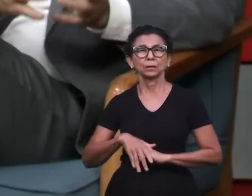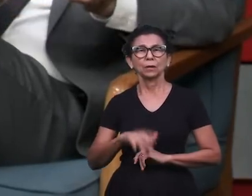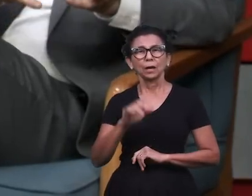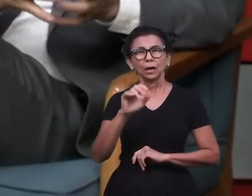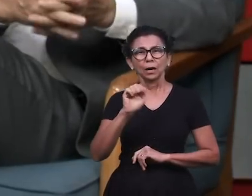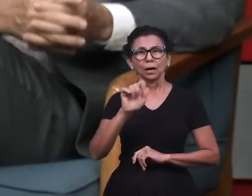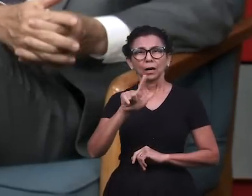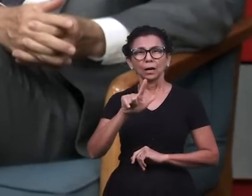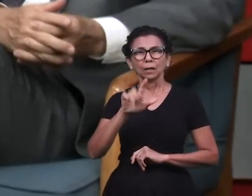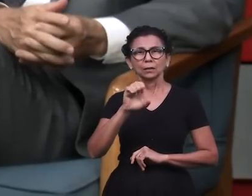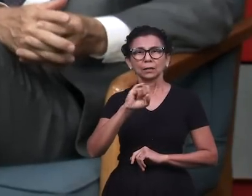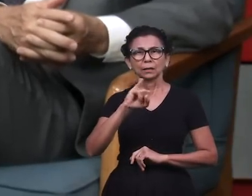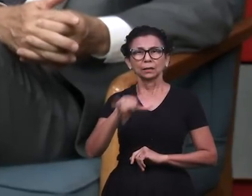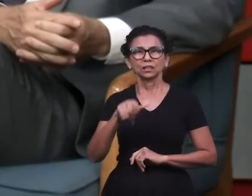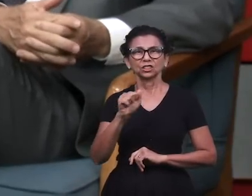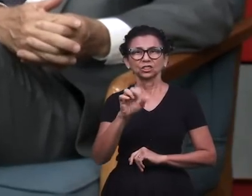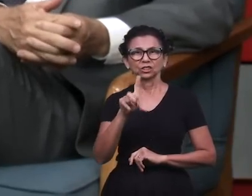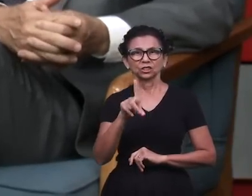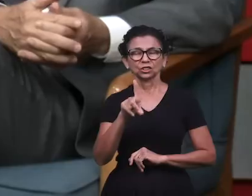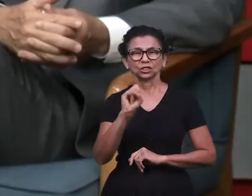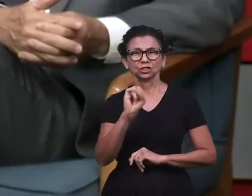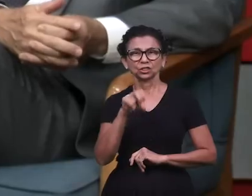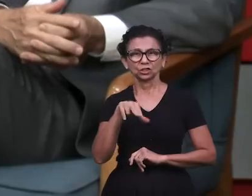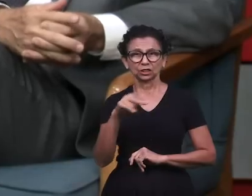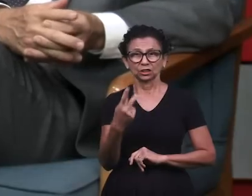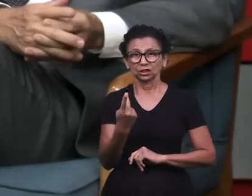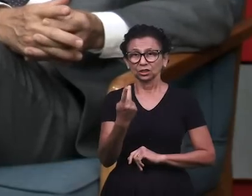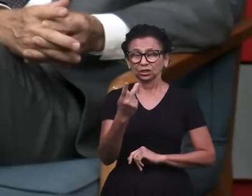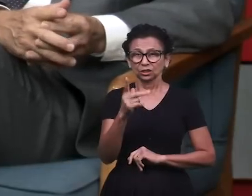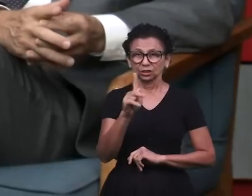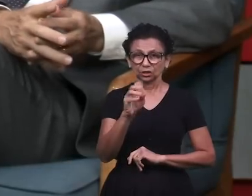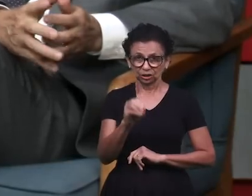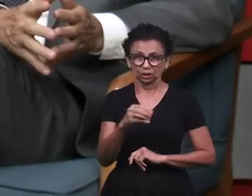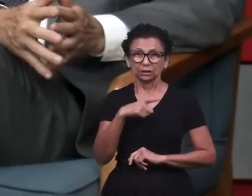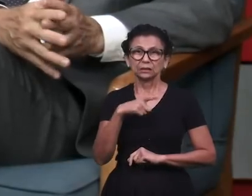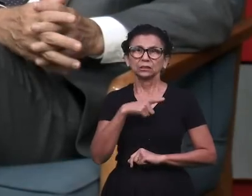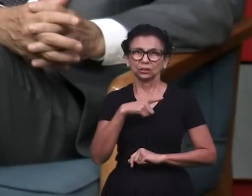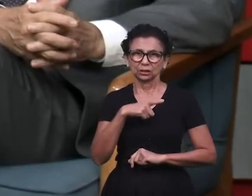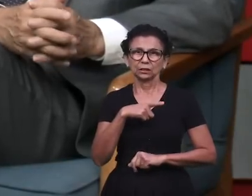Aleijadinho. Ele tinha a doença.